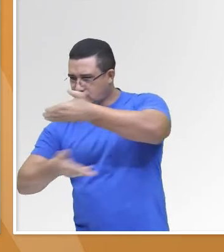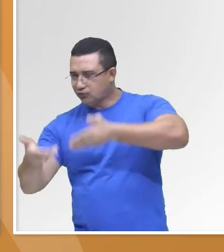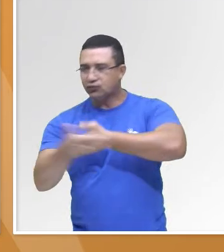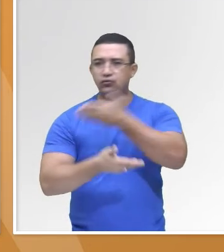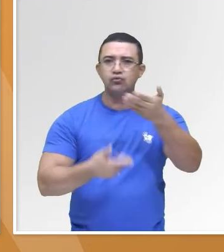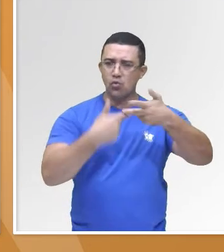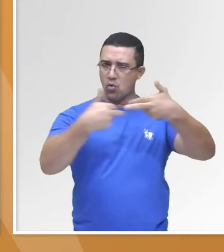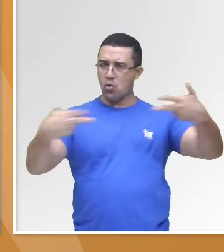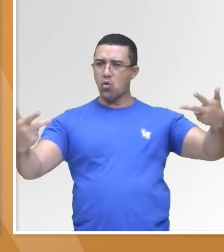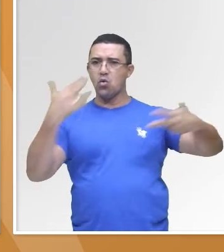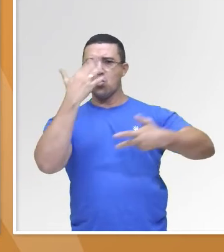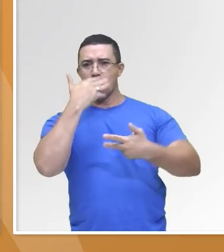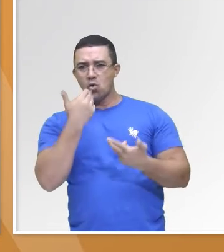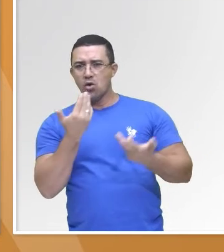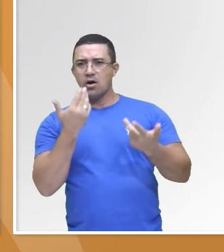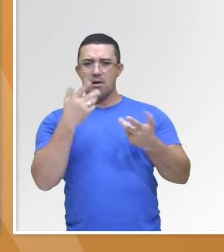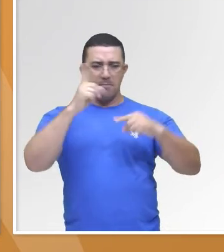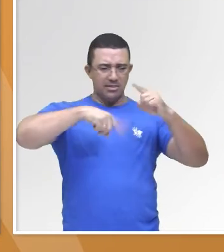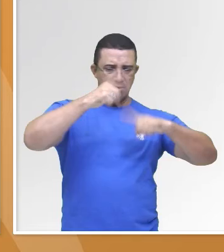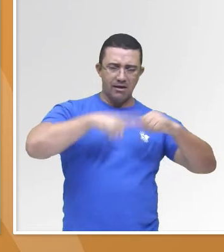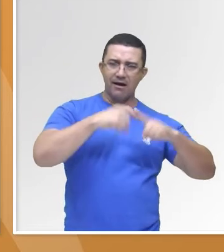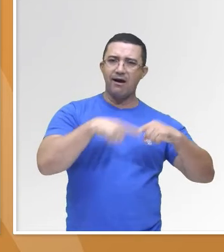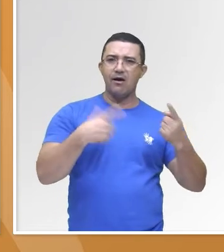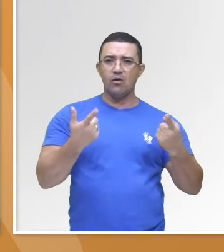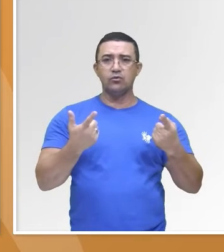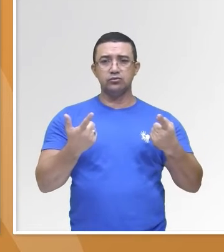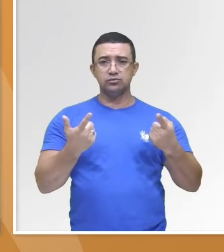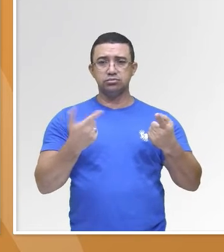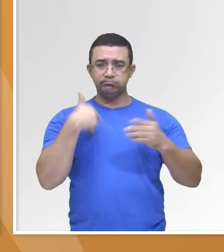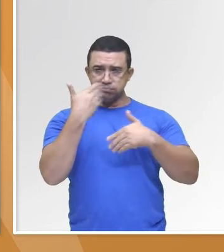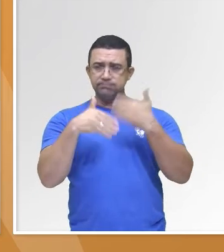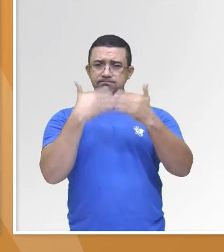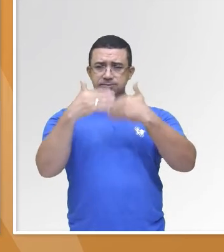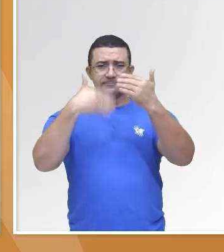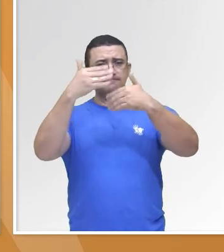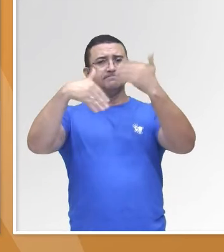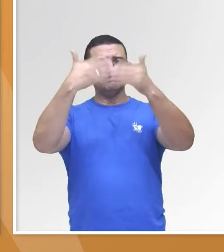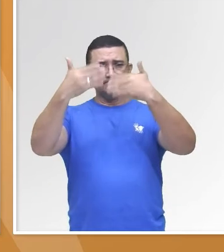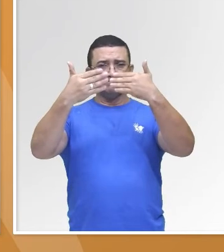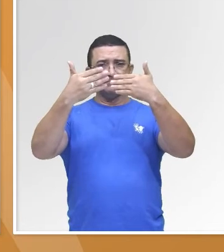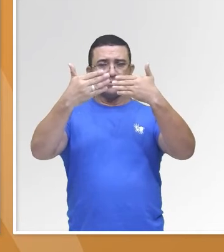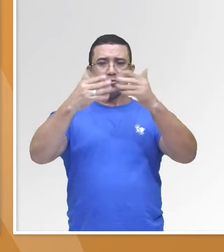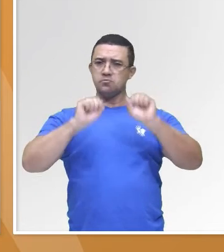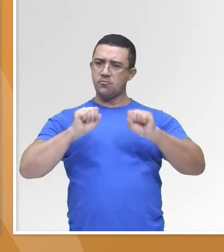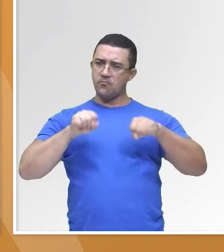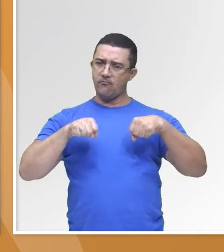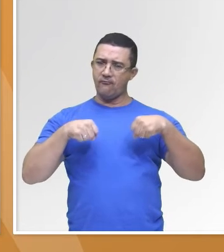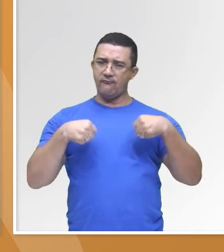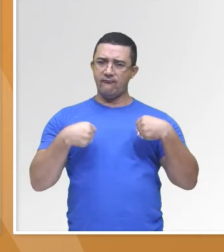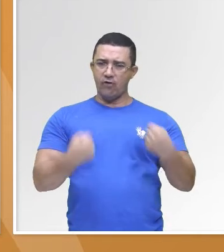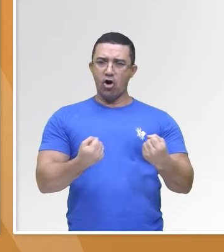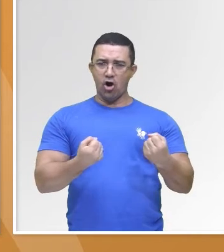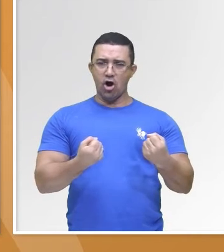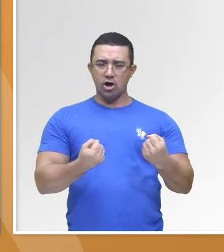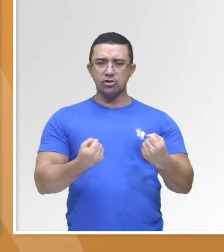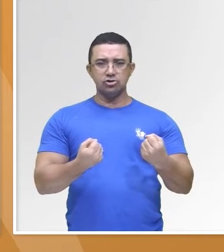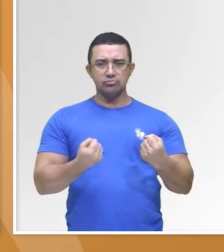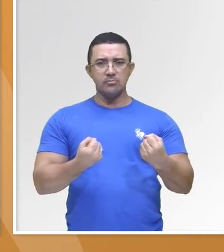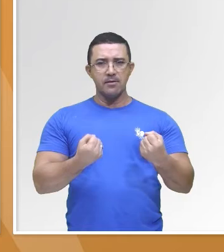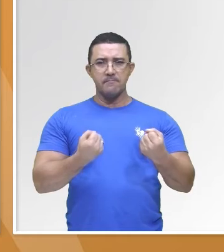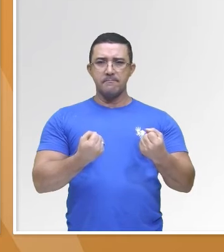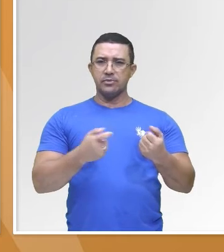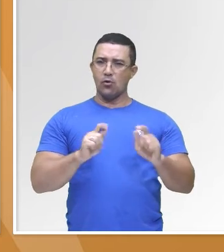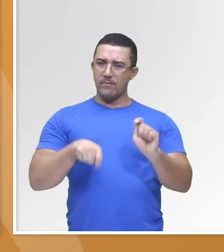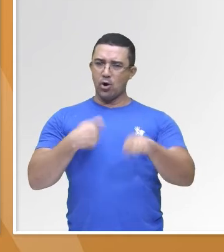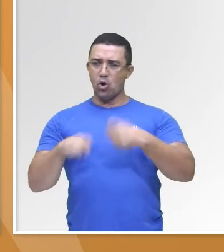tá? Compravam materiais entre si, e isso ia fazer o quê? O fortalecimento do mercado interno